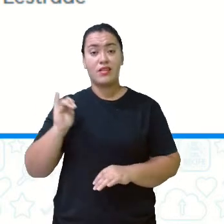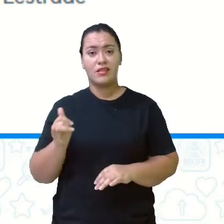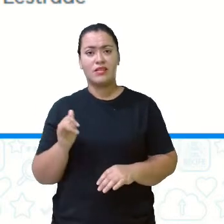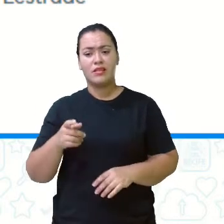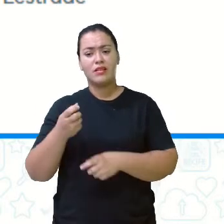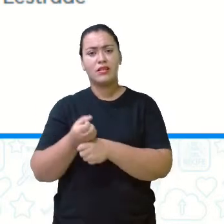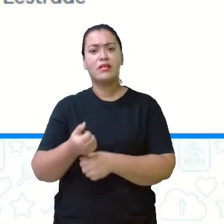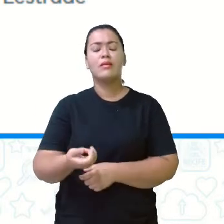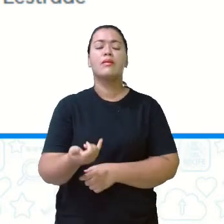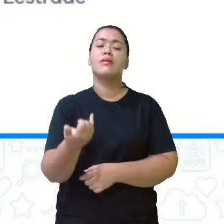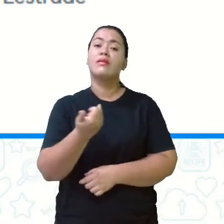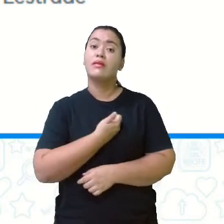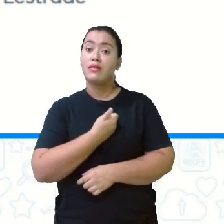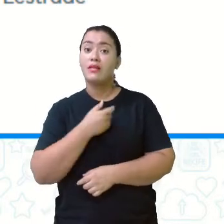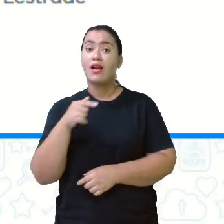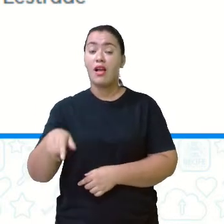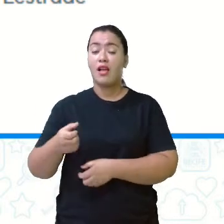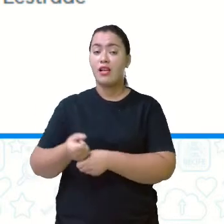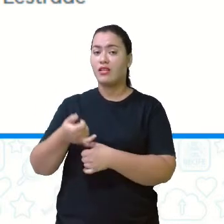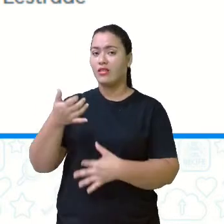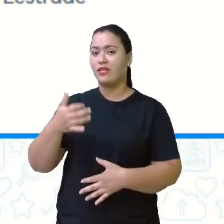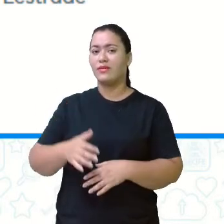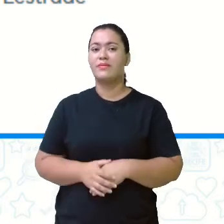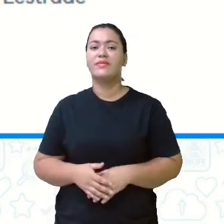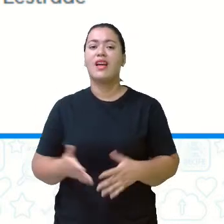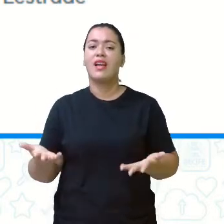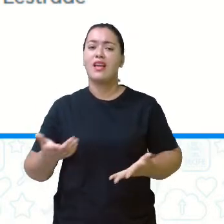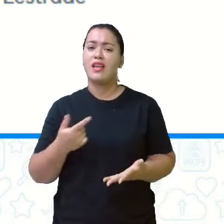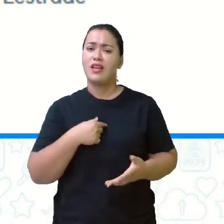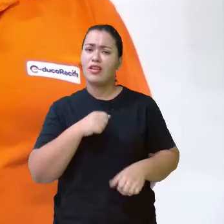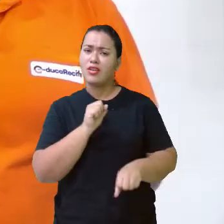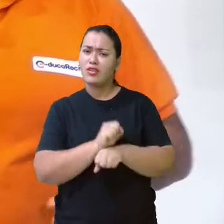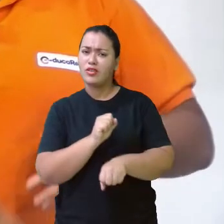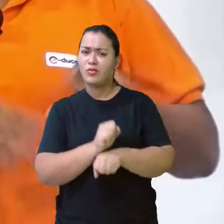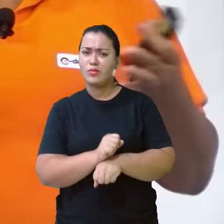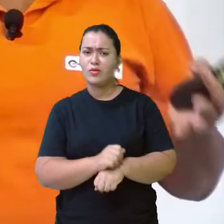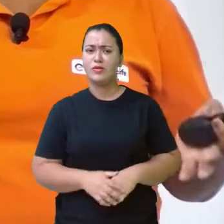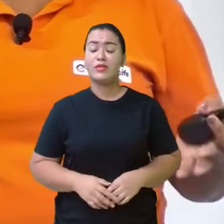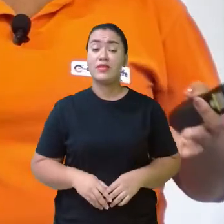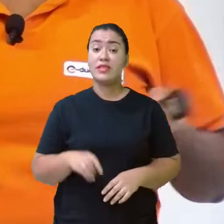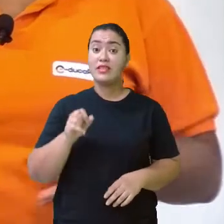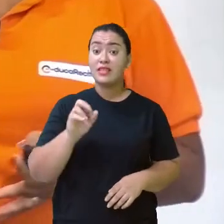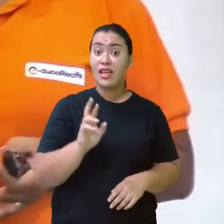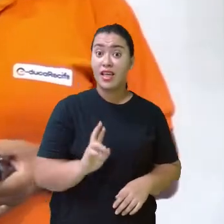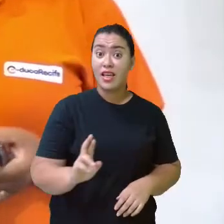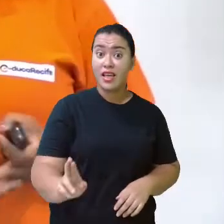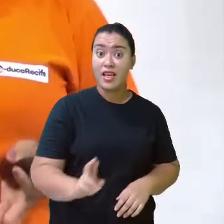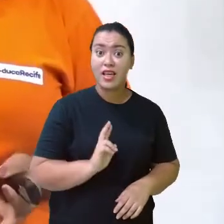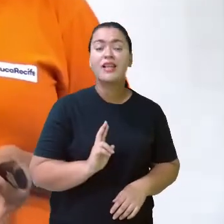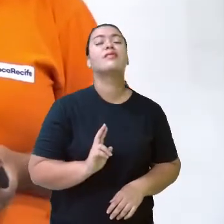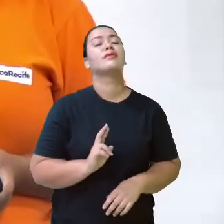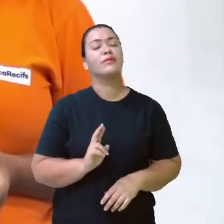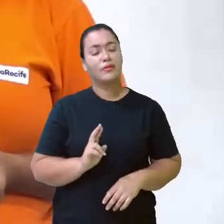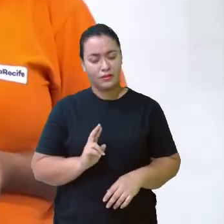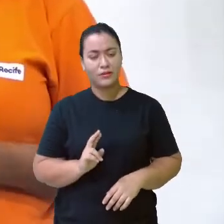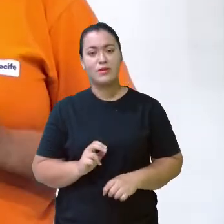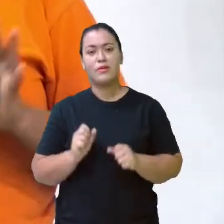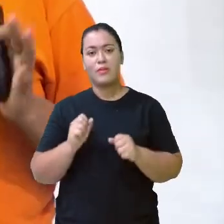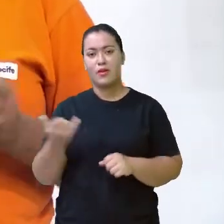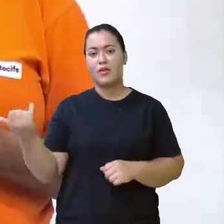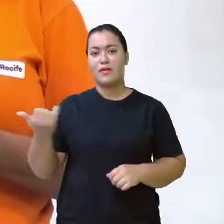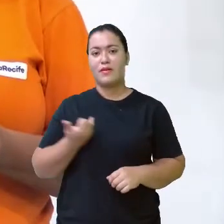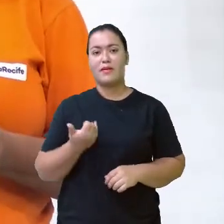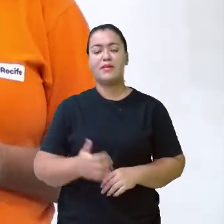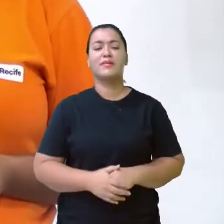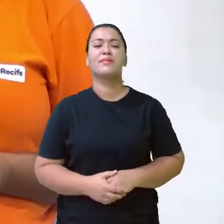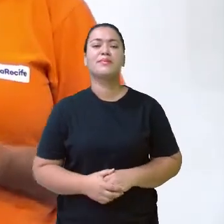no chat para a professora Márcia. Eu vou ficar aqui aguardando, professora, e se essa resposta chegar, pode me interromper, tá certo? Pode